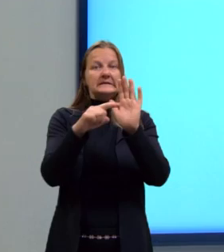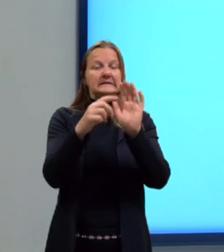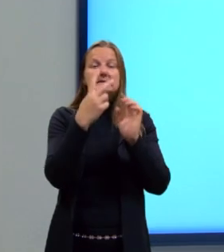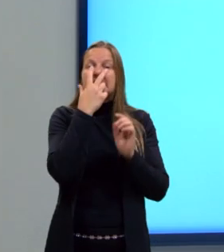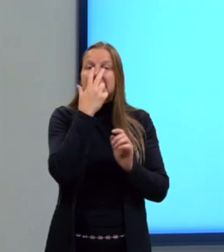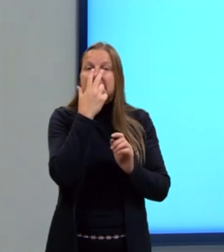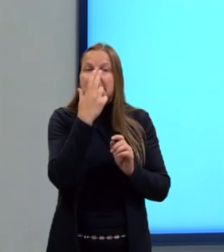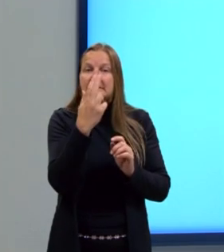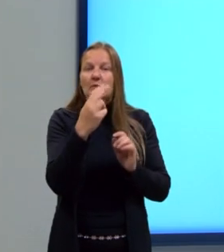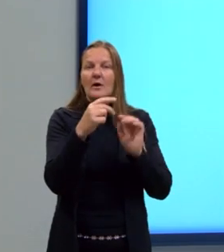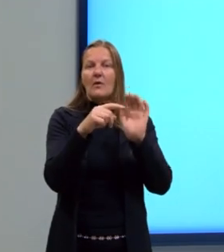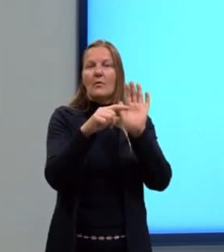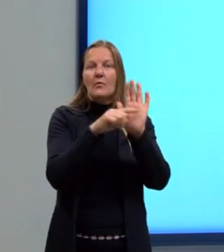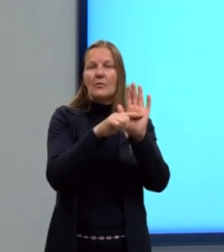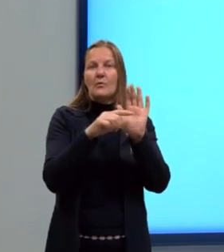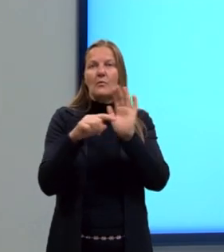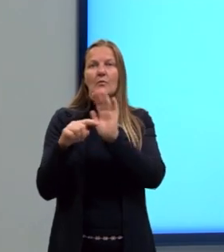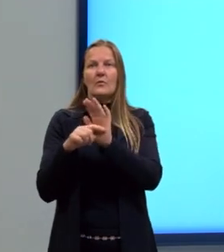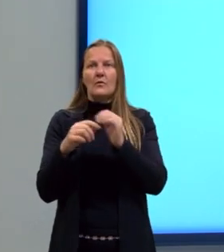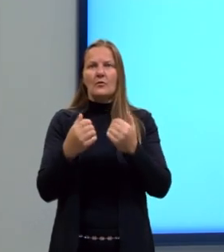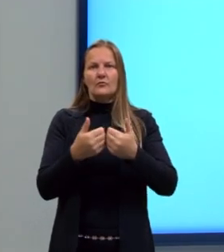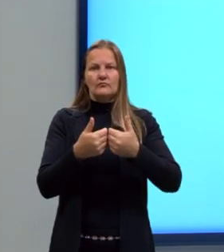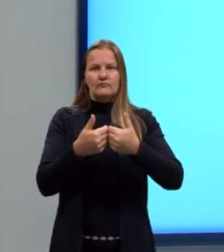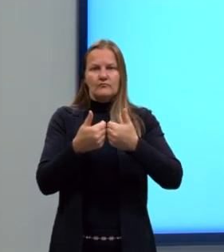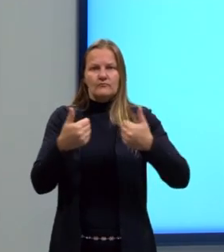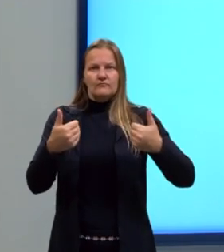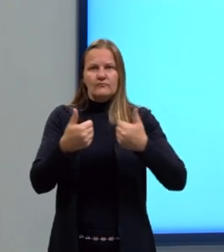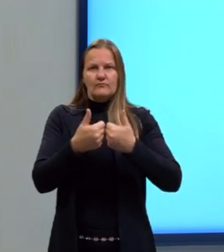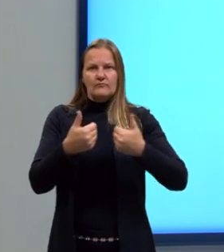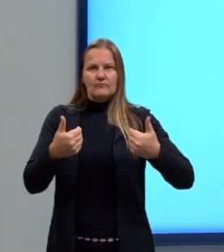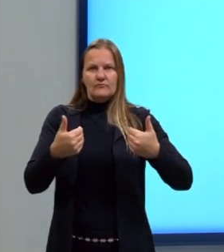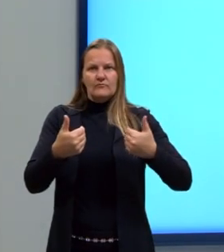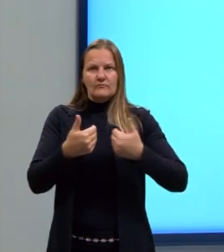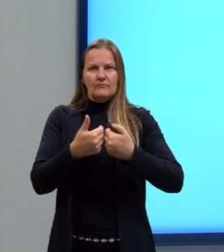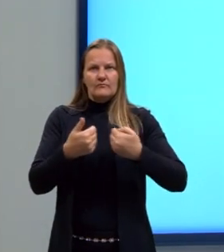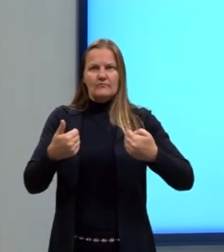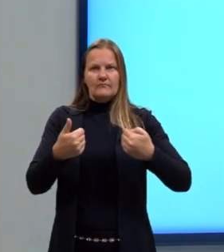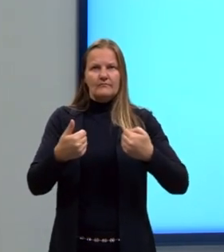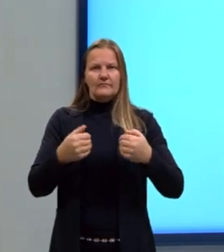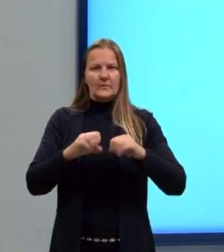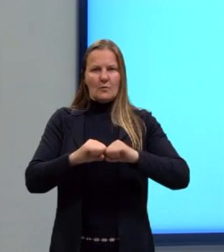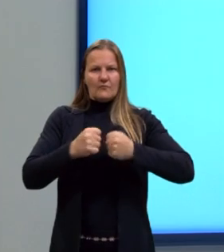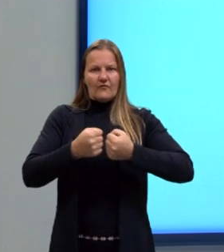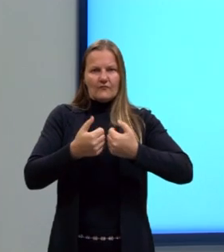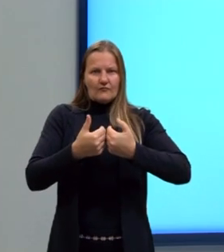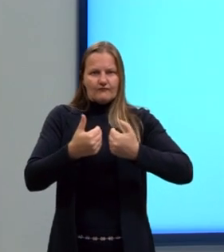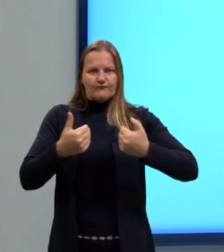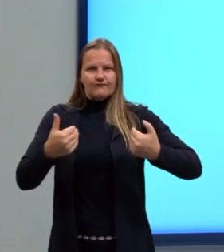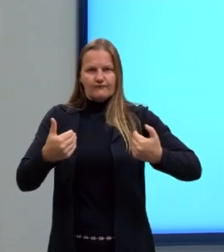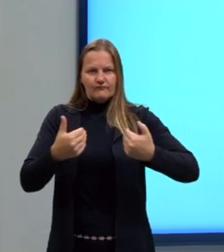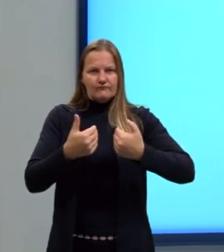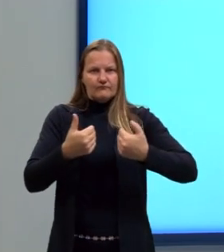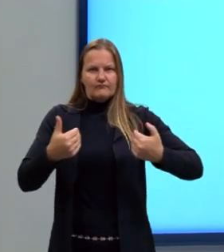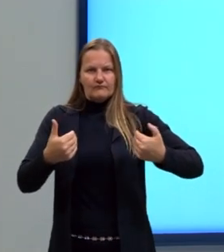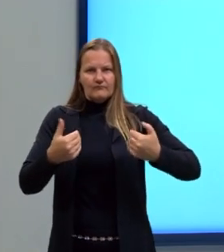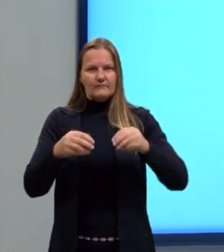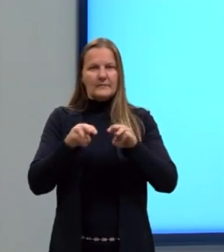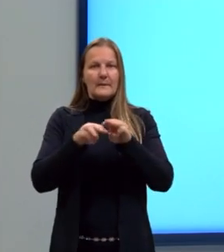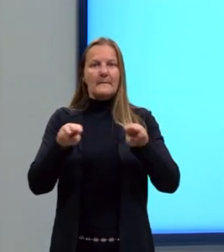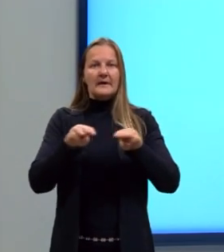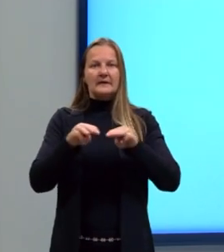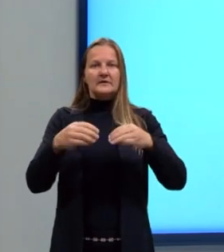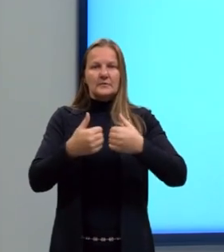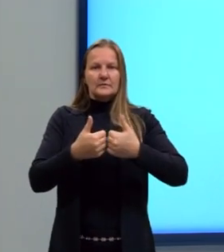Então ela se repelem E aí a força é justamente essa interação que acontece né a força ela é